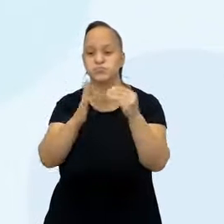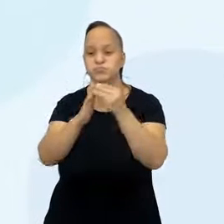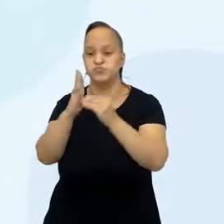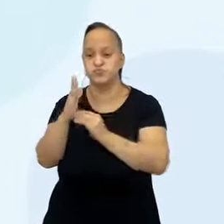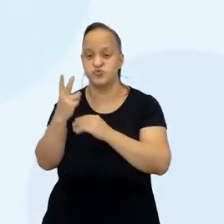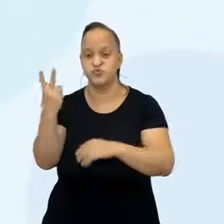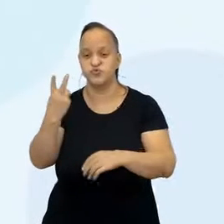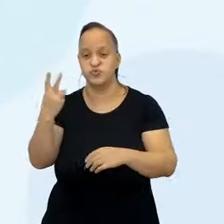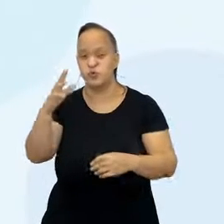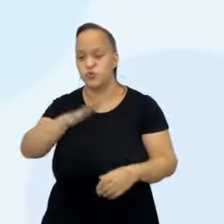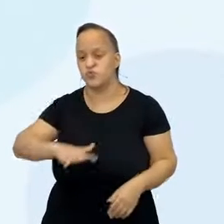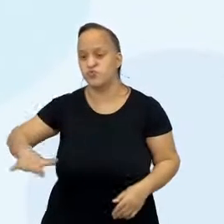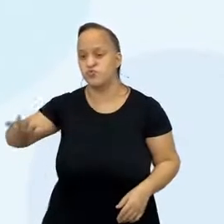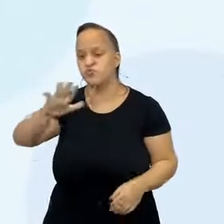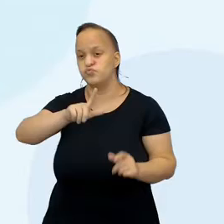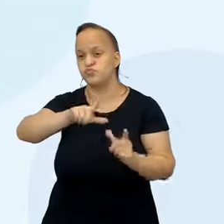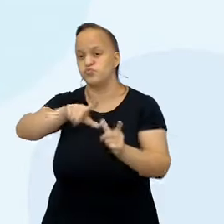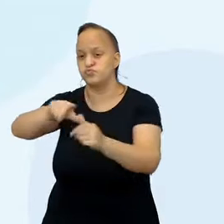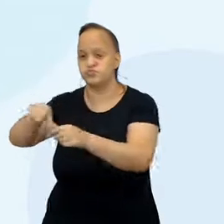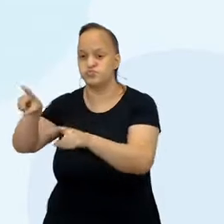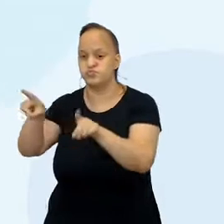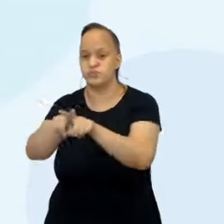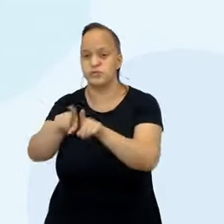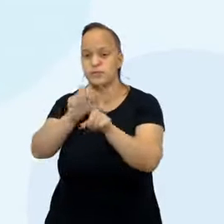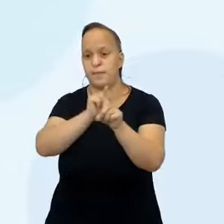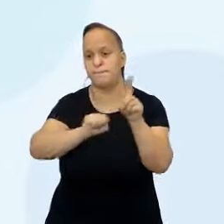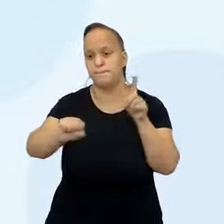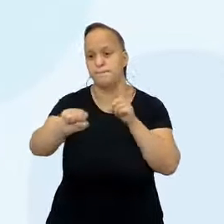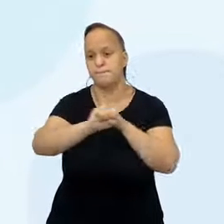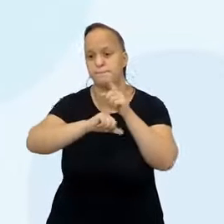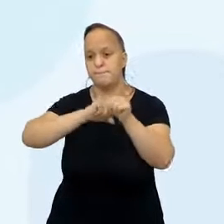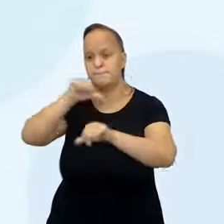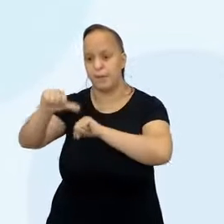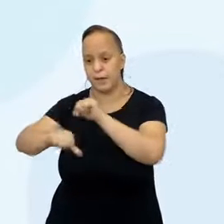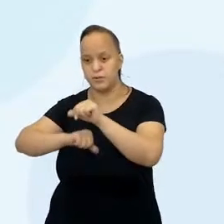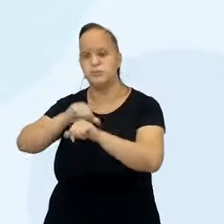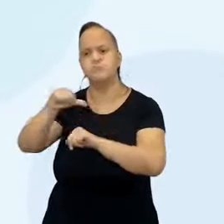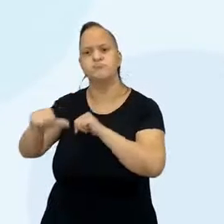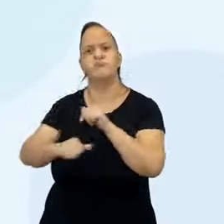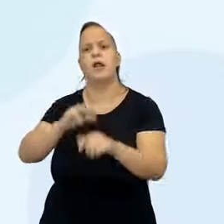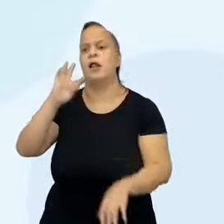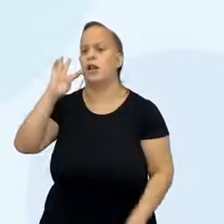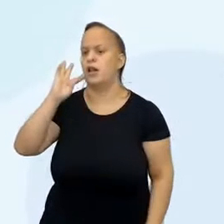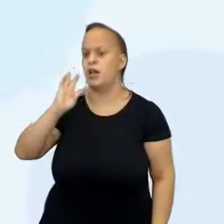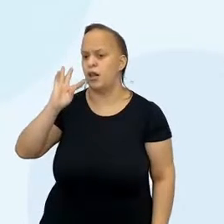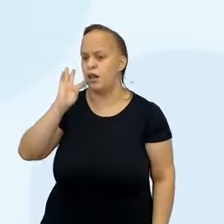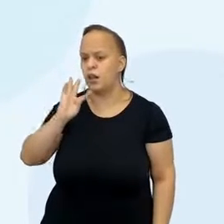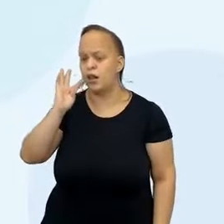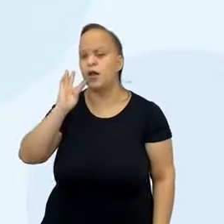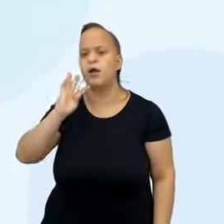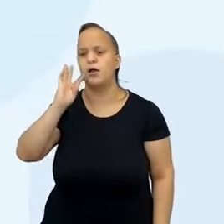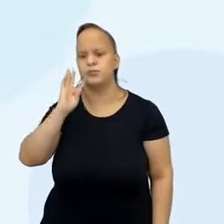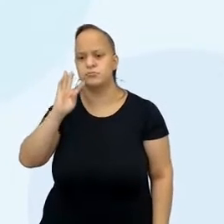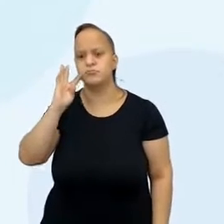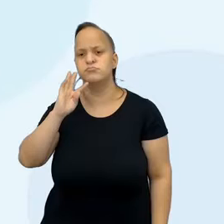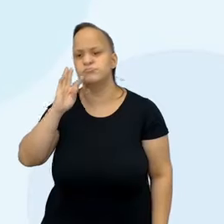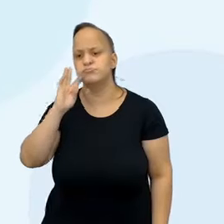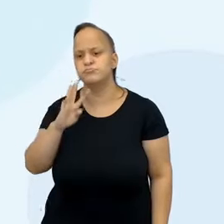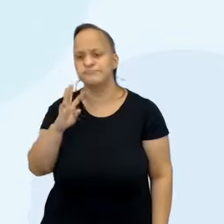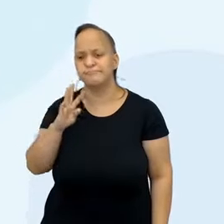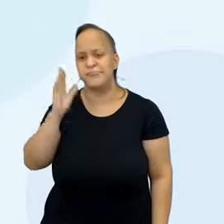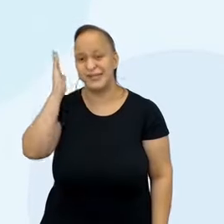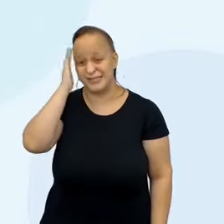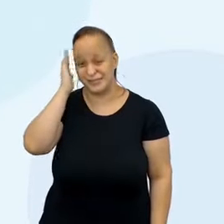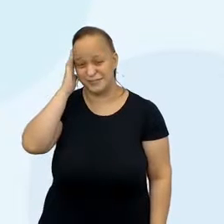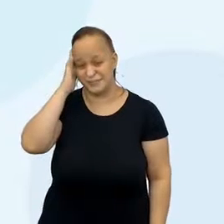do espaço geográfico e sociedade. Essa atividade ela é muito bacana, porque ela traz um trabalho com aquele